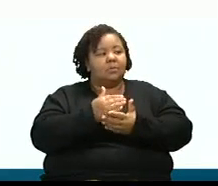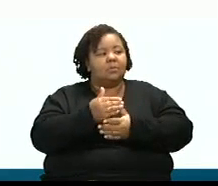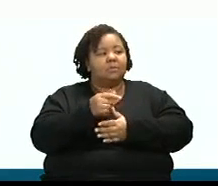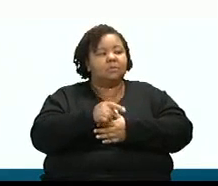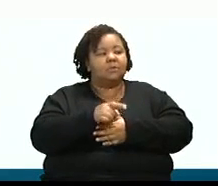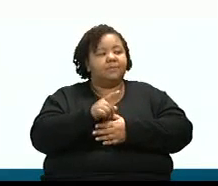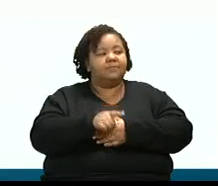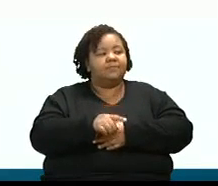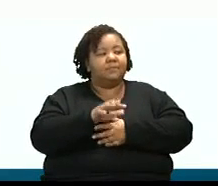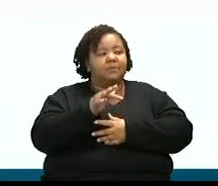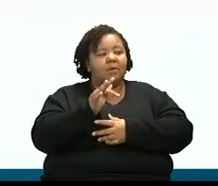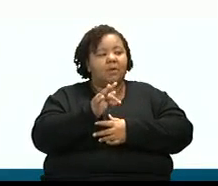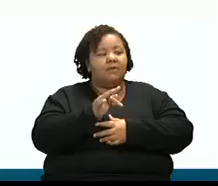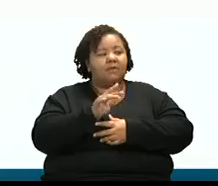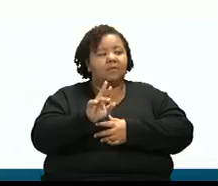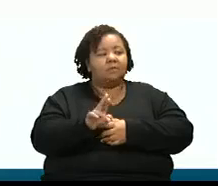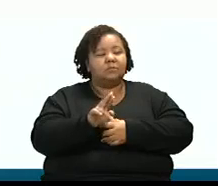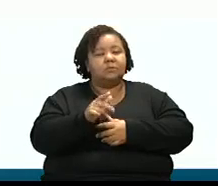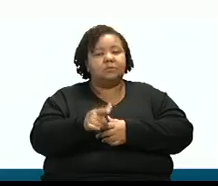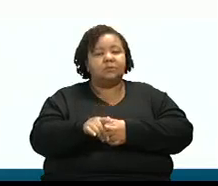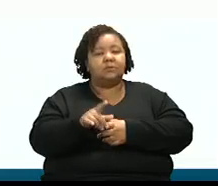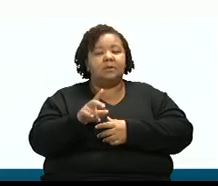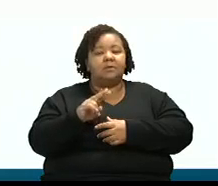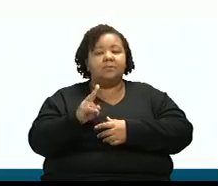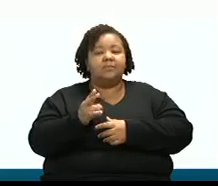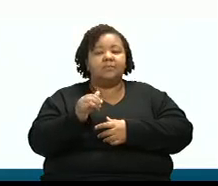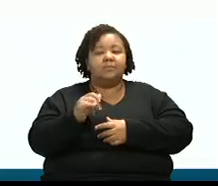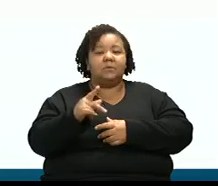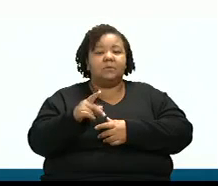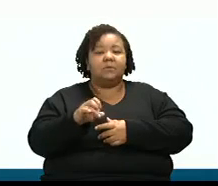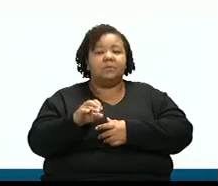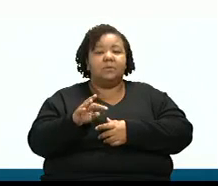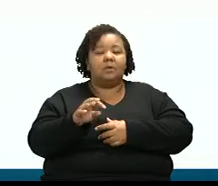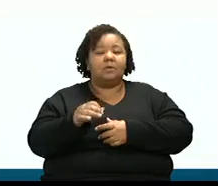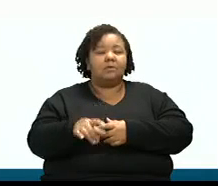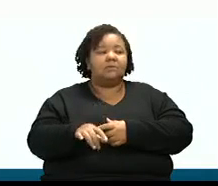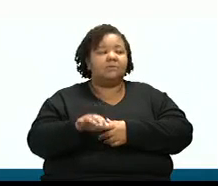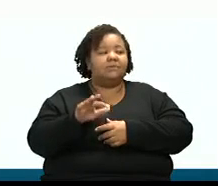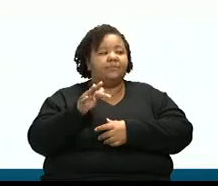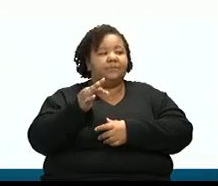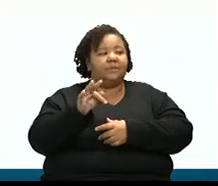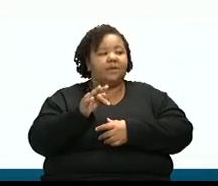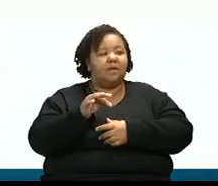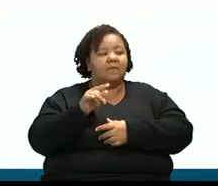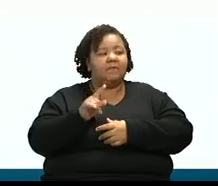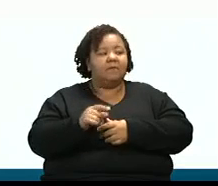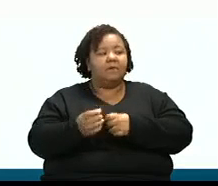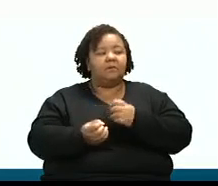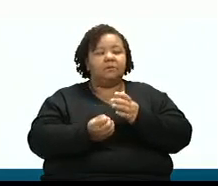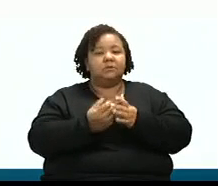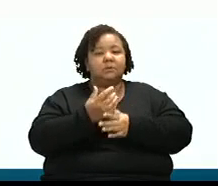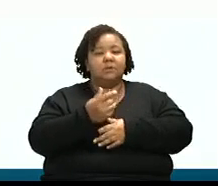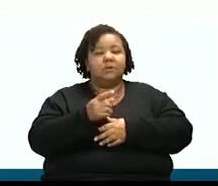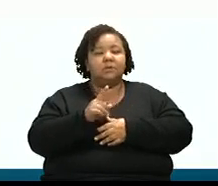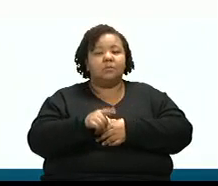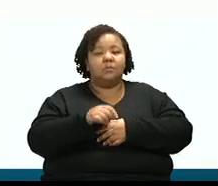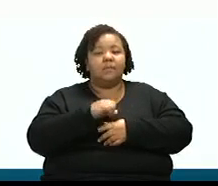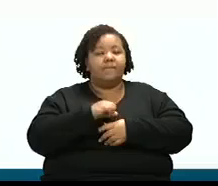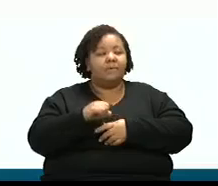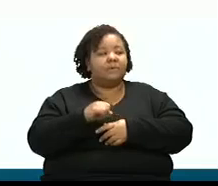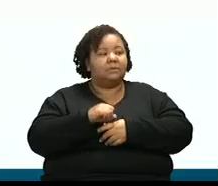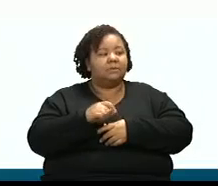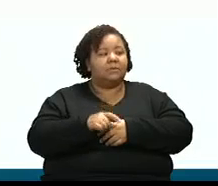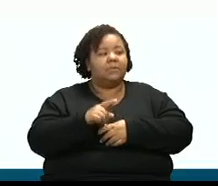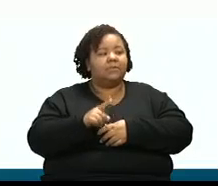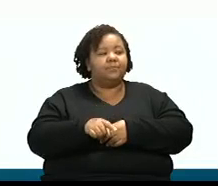vetorial f e utilizar as hipóteses. Bom, se f, o campo f ele é gerado por uma função potencial,